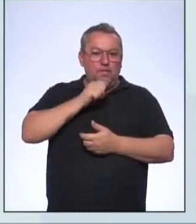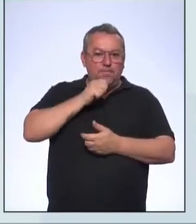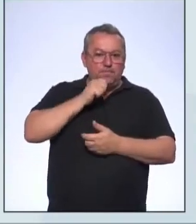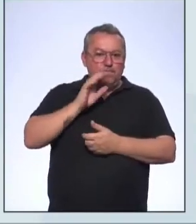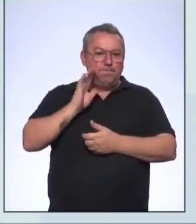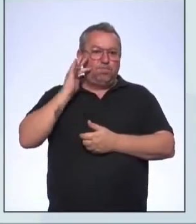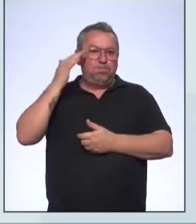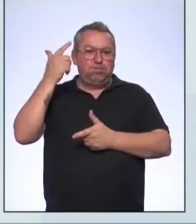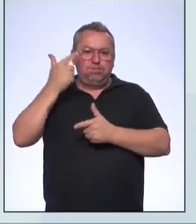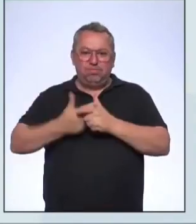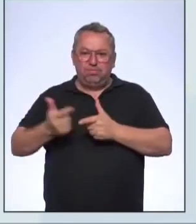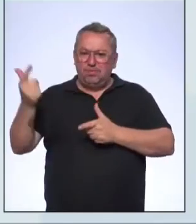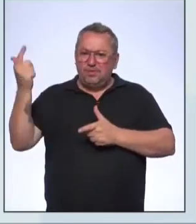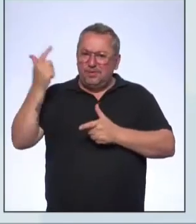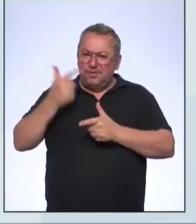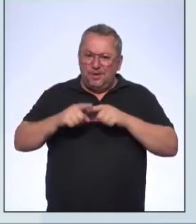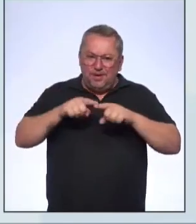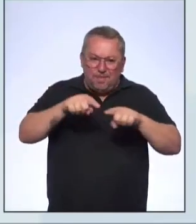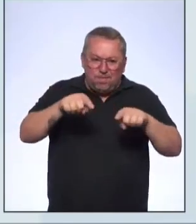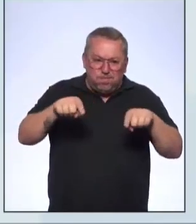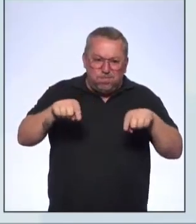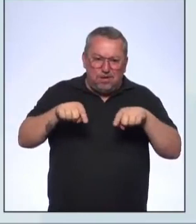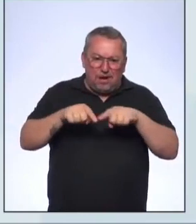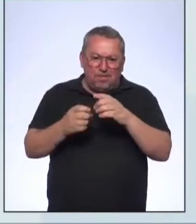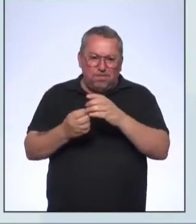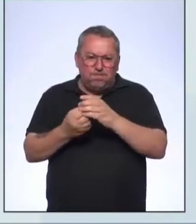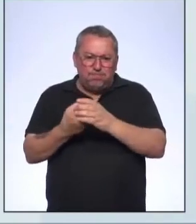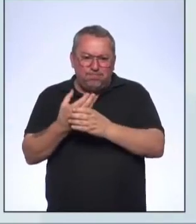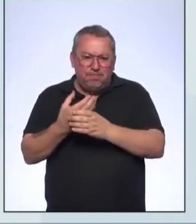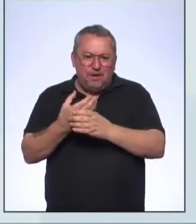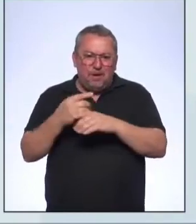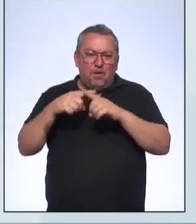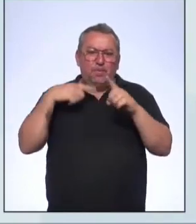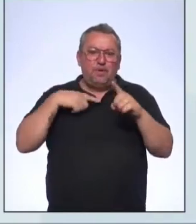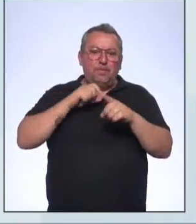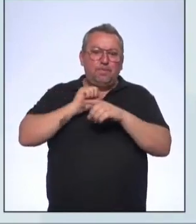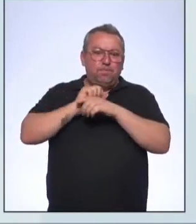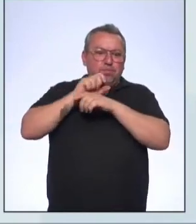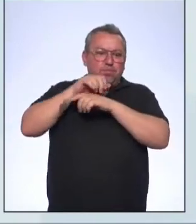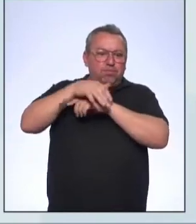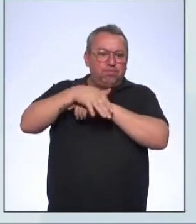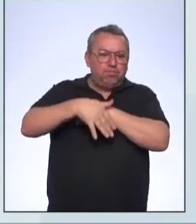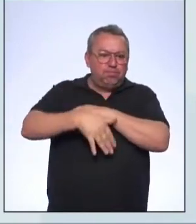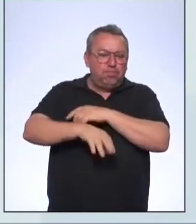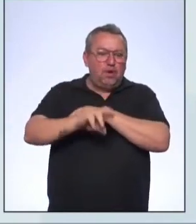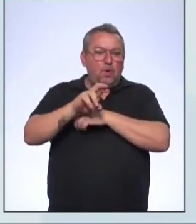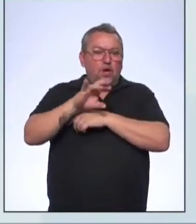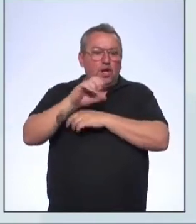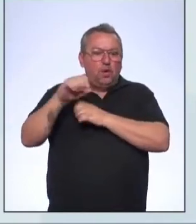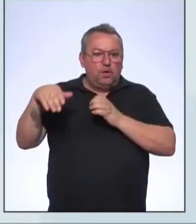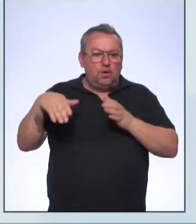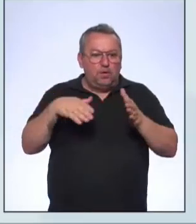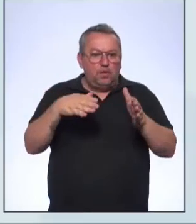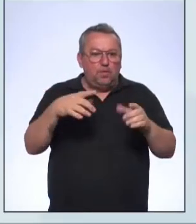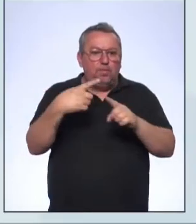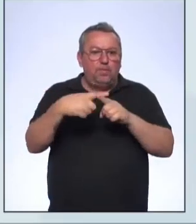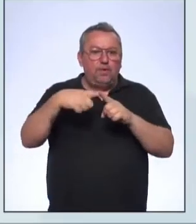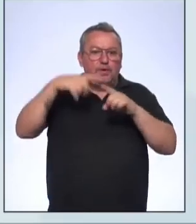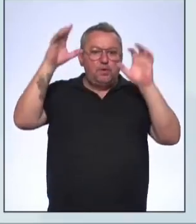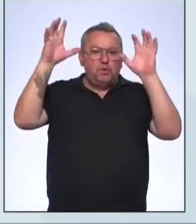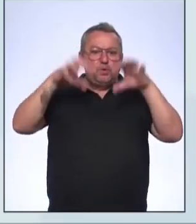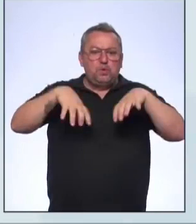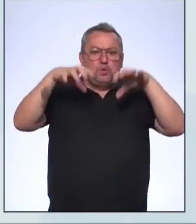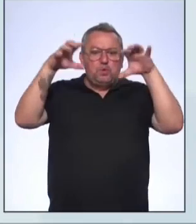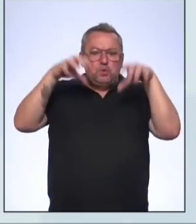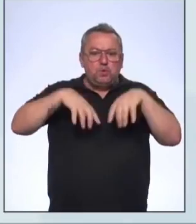está causando muitos transtornos o buraco que surgiu pelo transbordamento do rio canalizado em virtude da